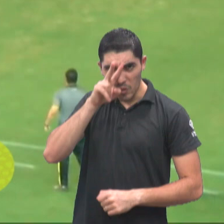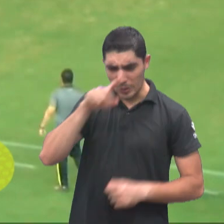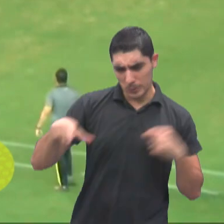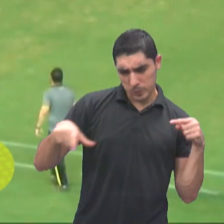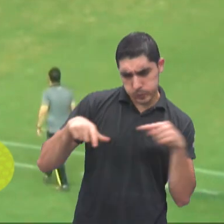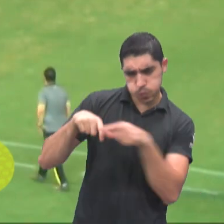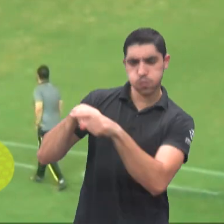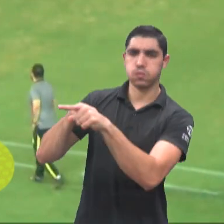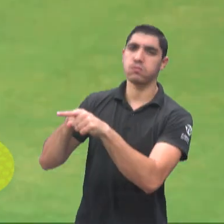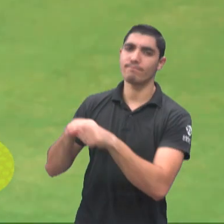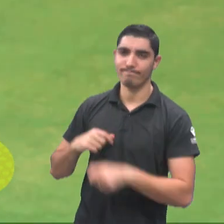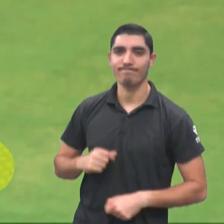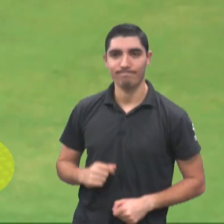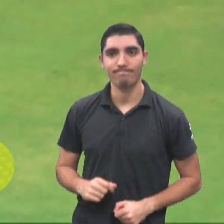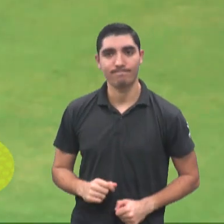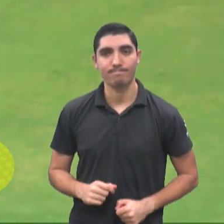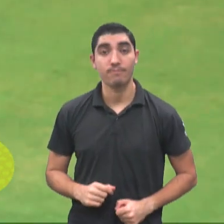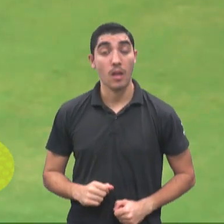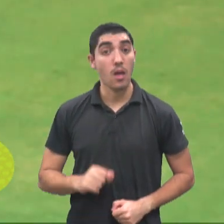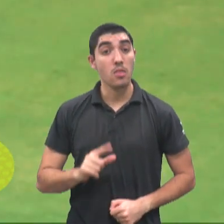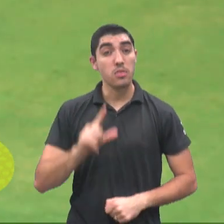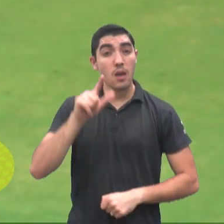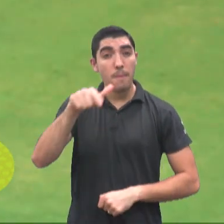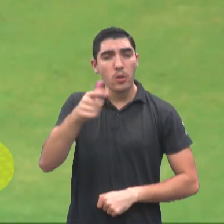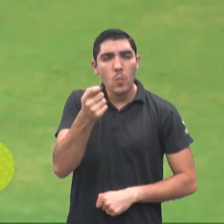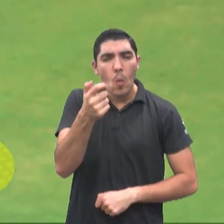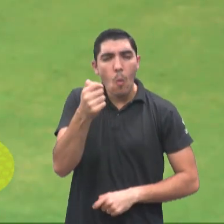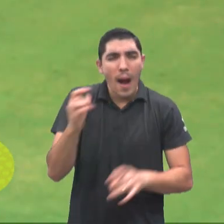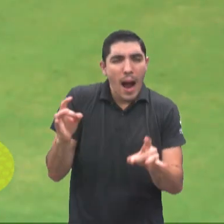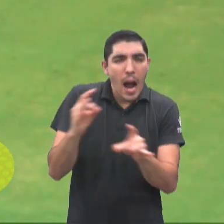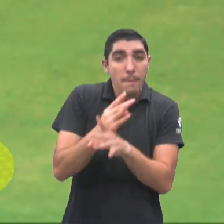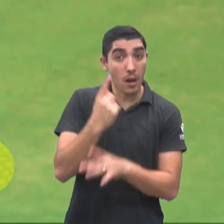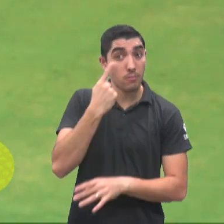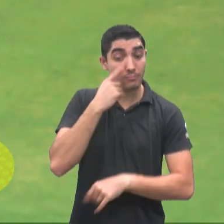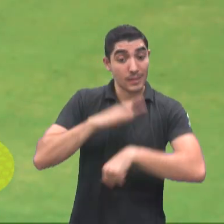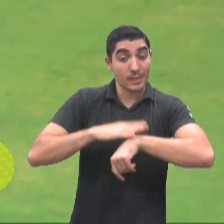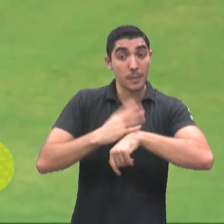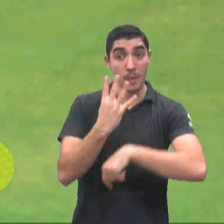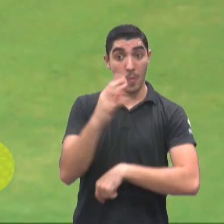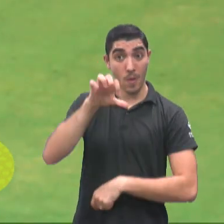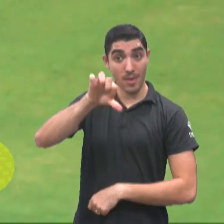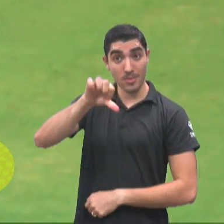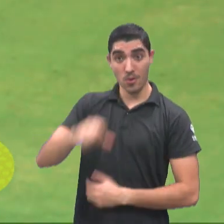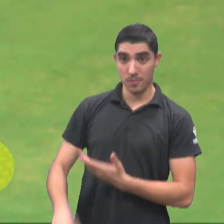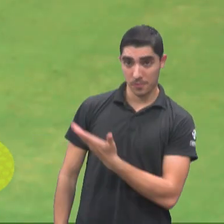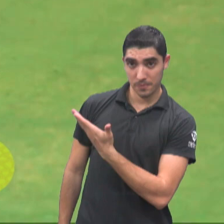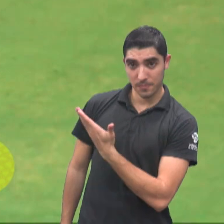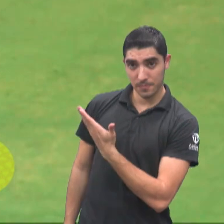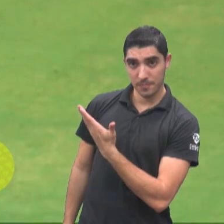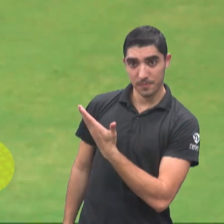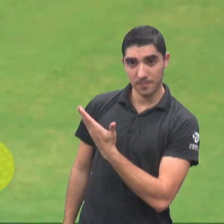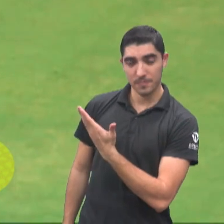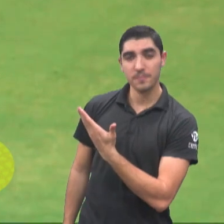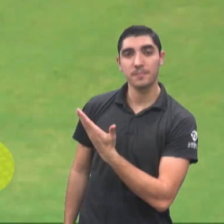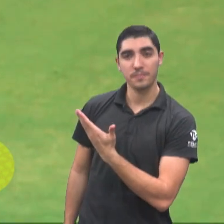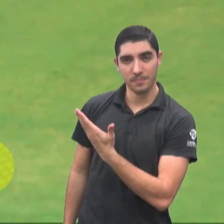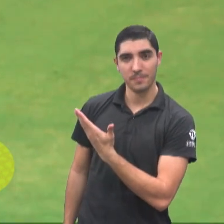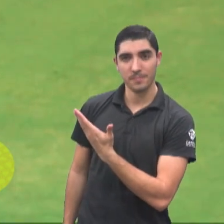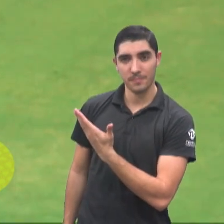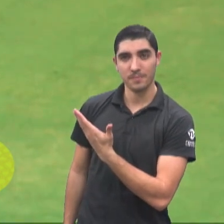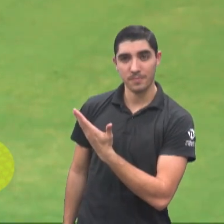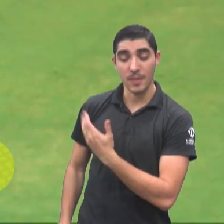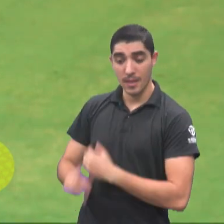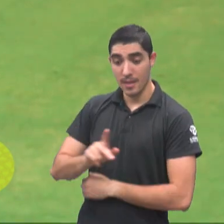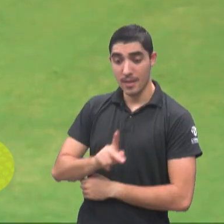gol de Lucas Gomes. No finzinho da primeira etapa, aos 49, falta da intermediária para o Joseense. Kevin e Diogo